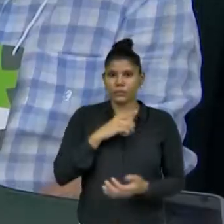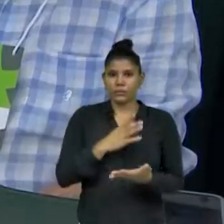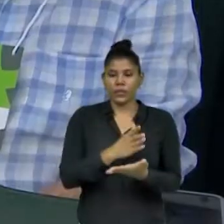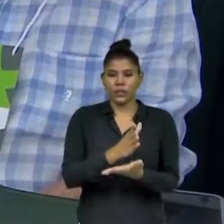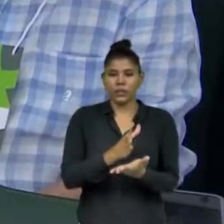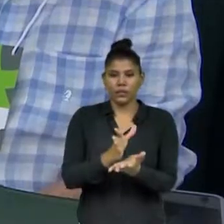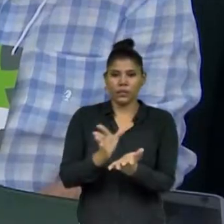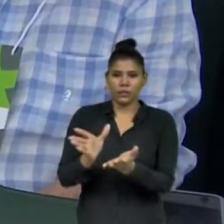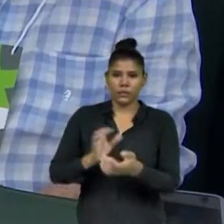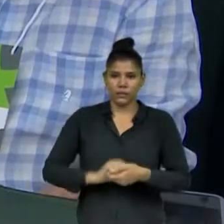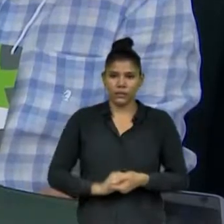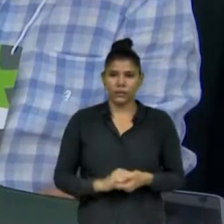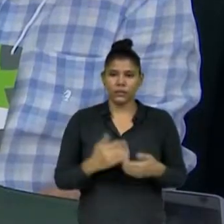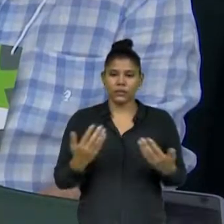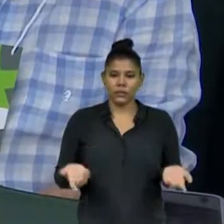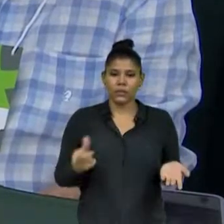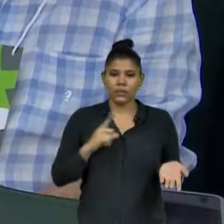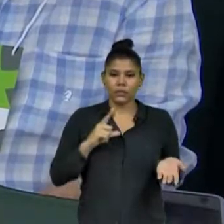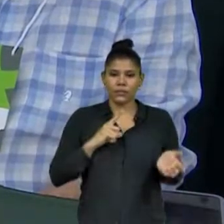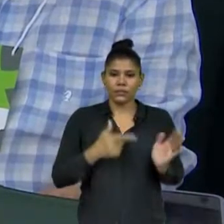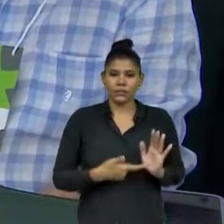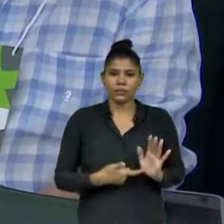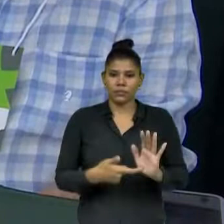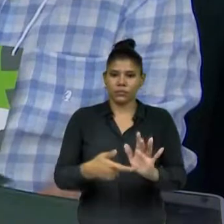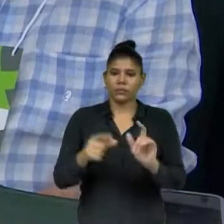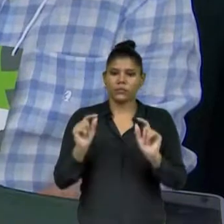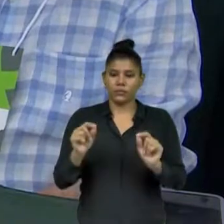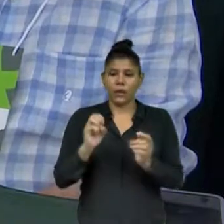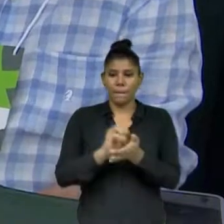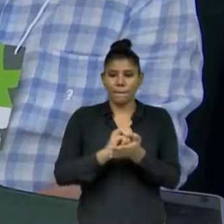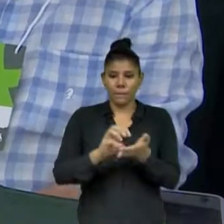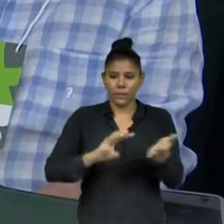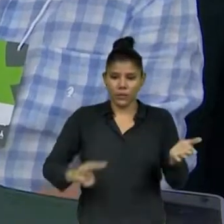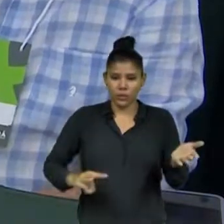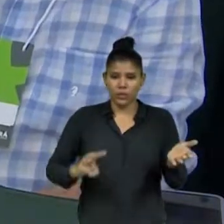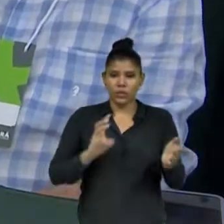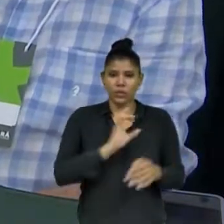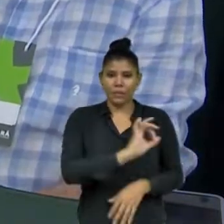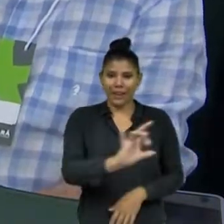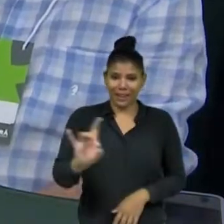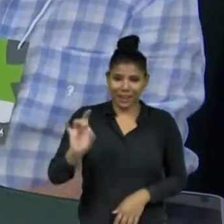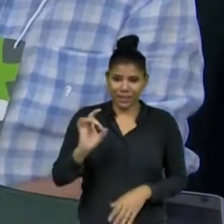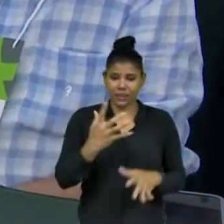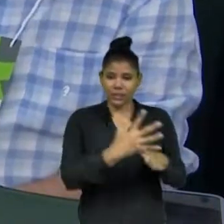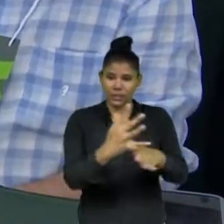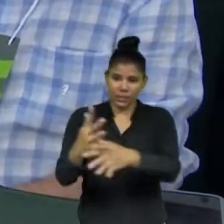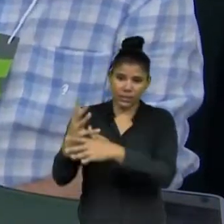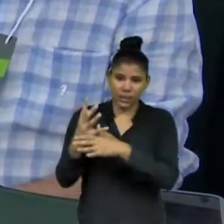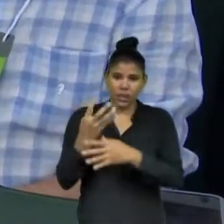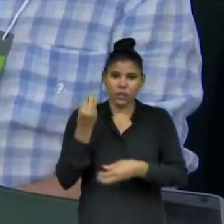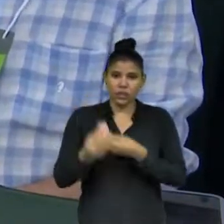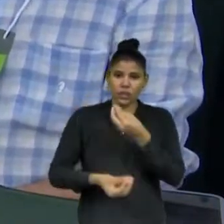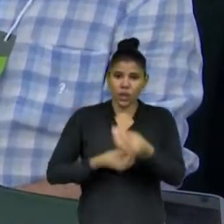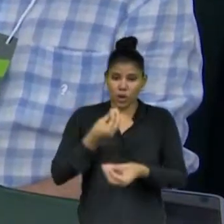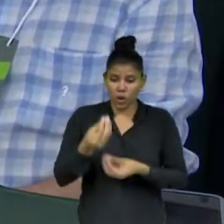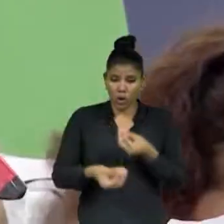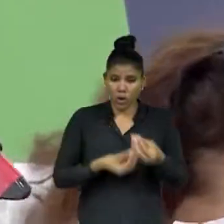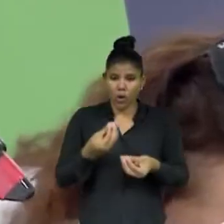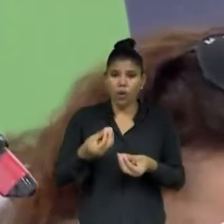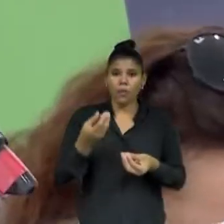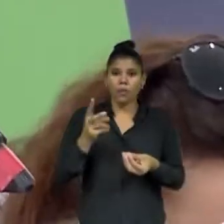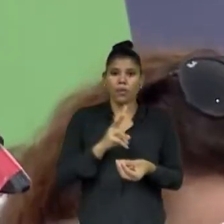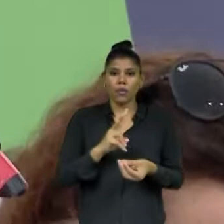Na oportunidade, foram apresentadas as metodologias para cada cidade, o modelo de governança do Pacto por um Ceará